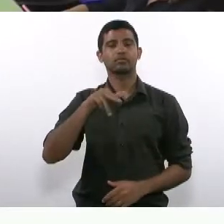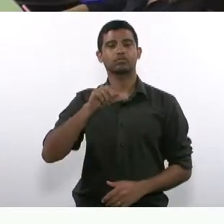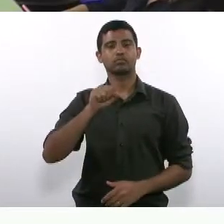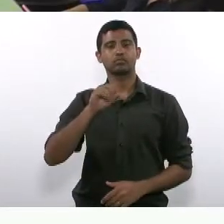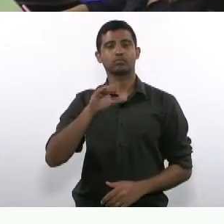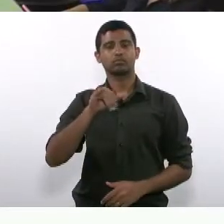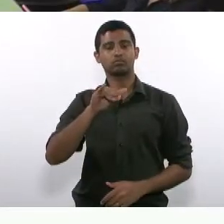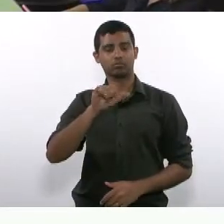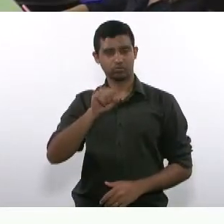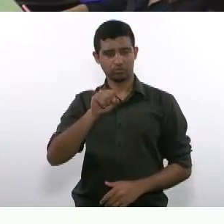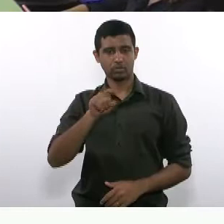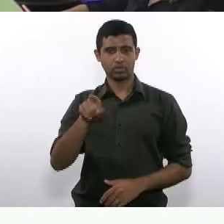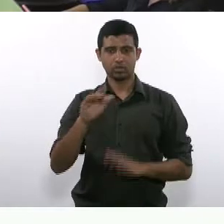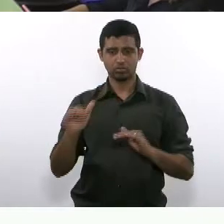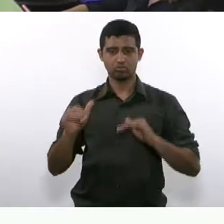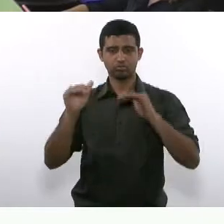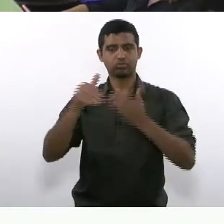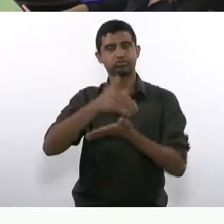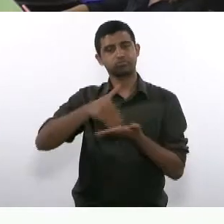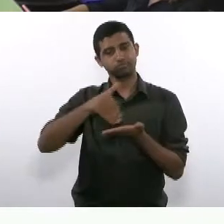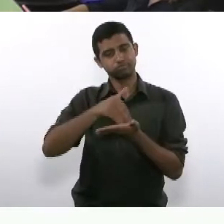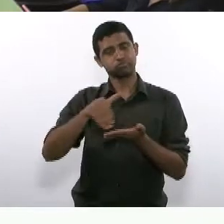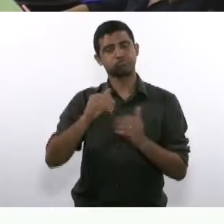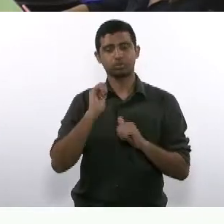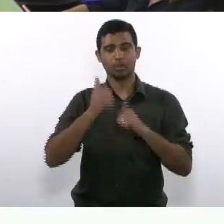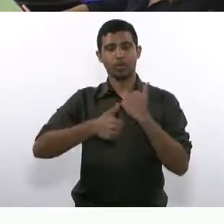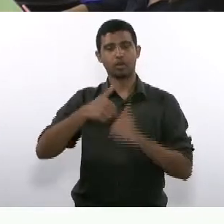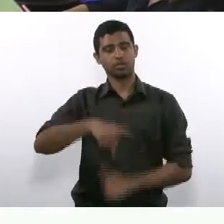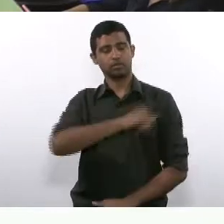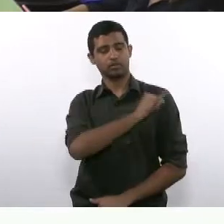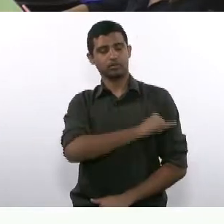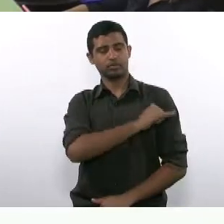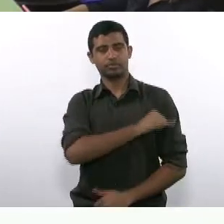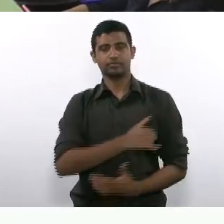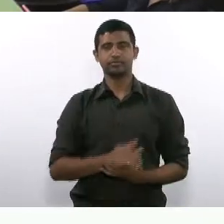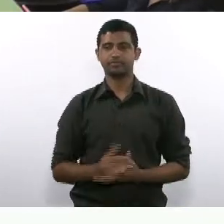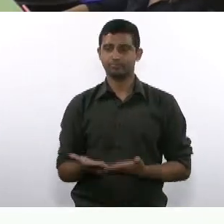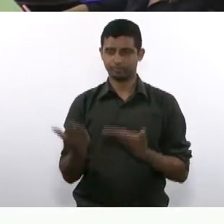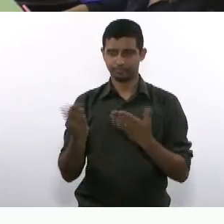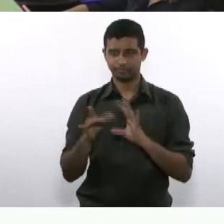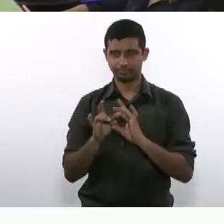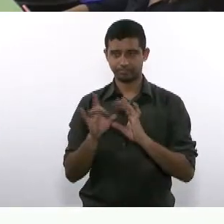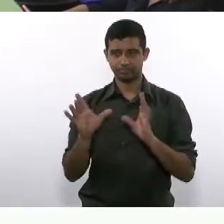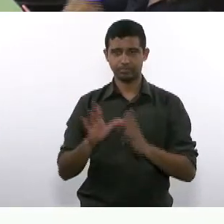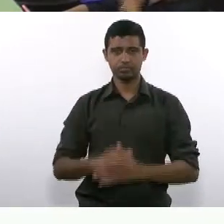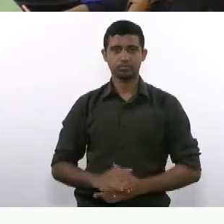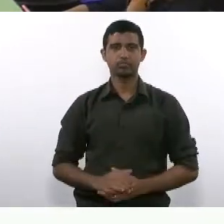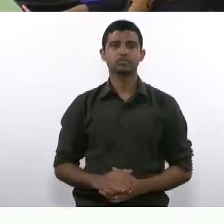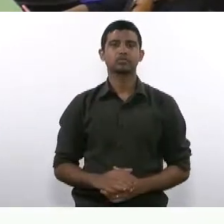Bandeira, subsecretário de Esporte do Estado do Rio de Janeiro. A palavra está com o senhor.